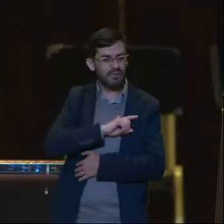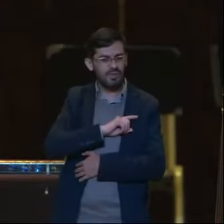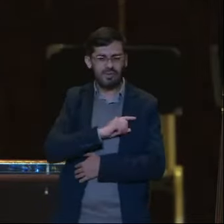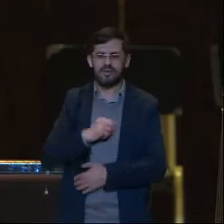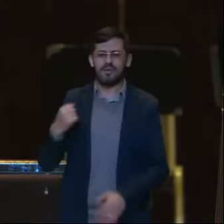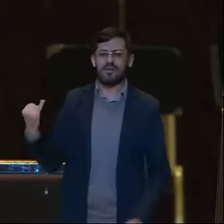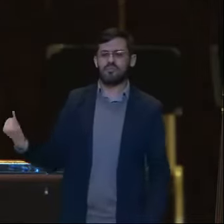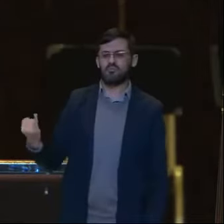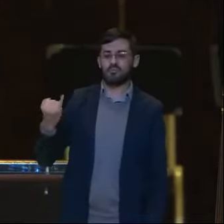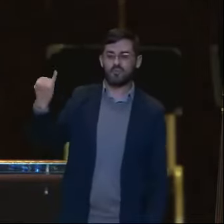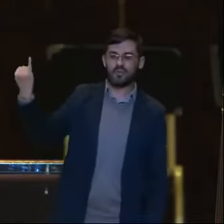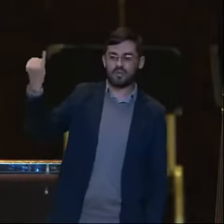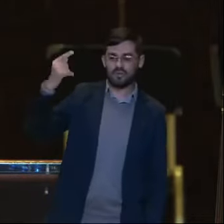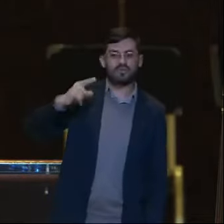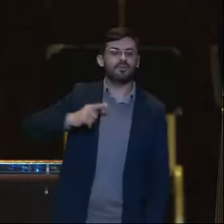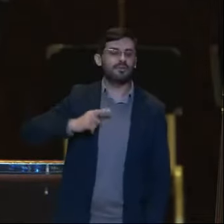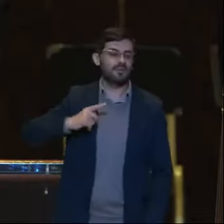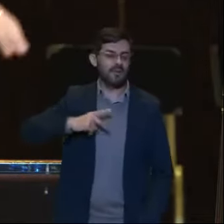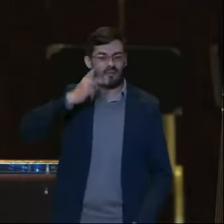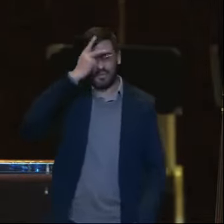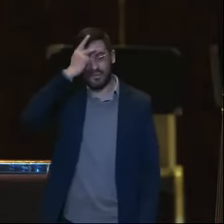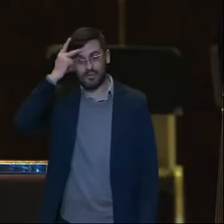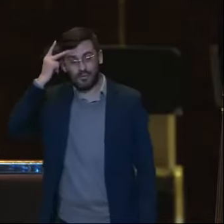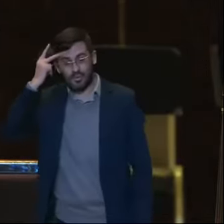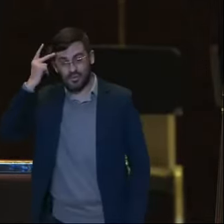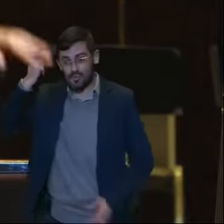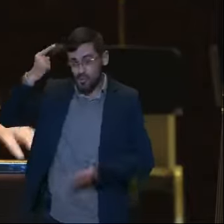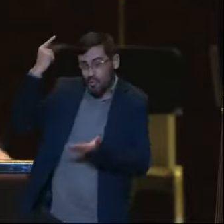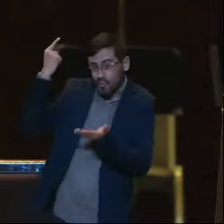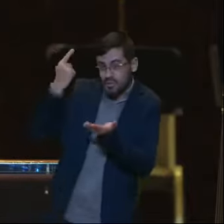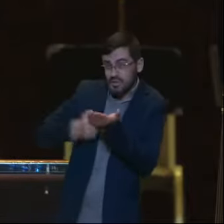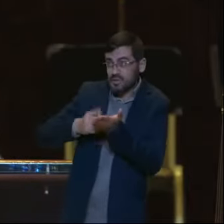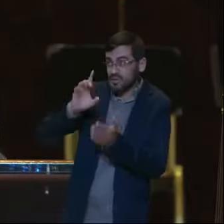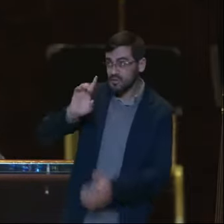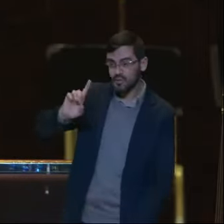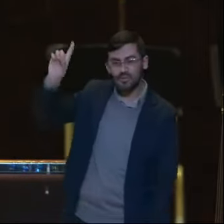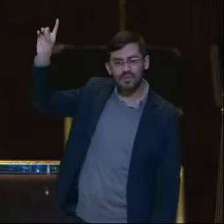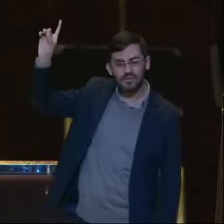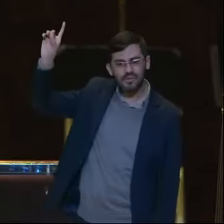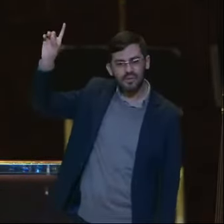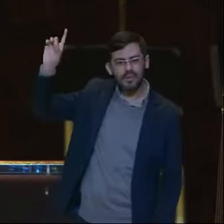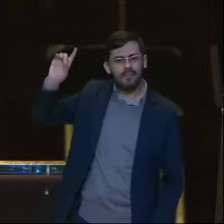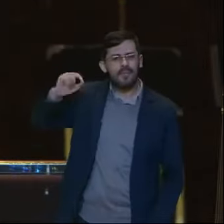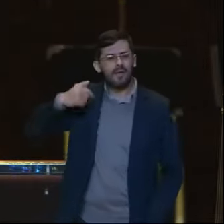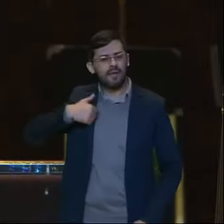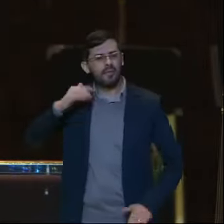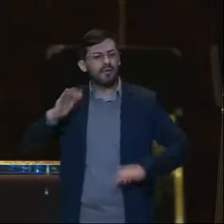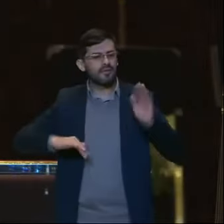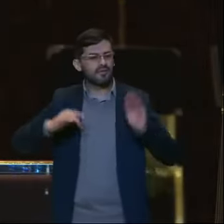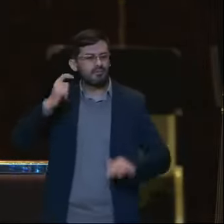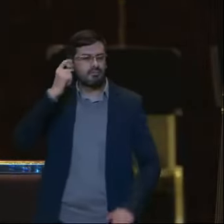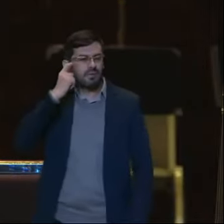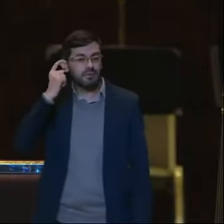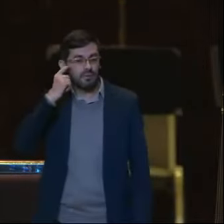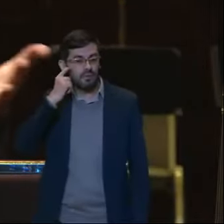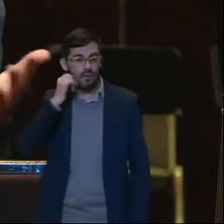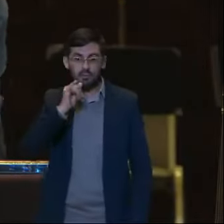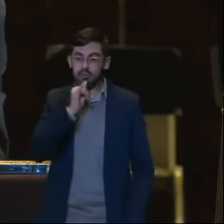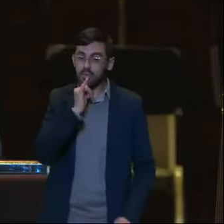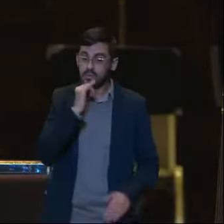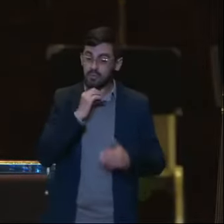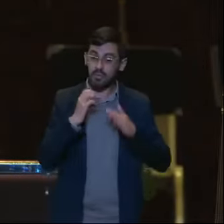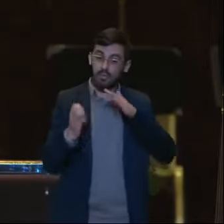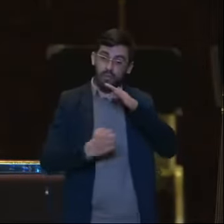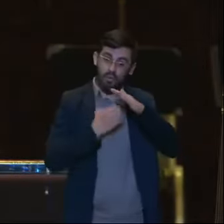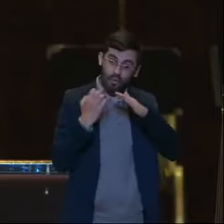e mulheres comprometidos com Deus em qualquer escala, em qualquer lugar. Eu fico pensando a influência que empresários, executivos podem